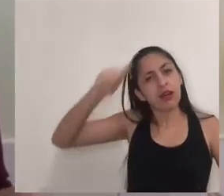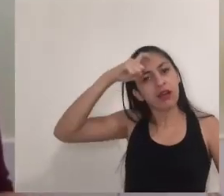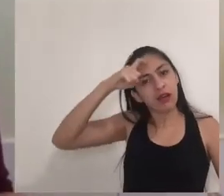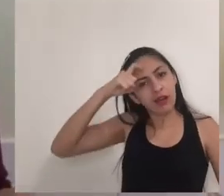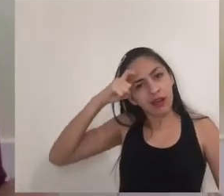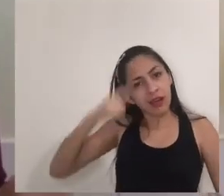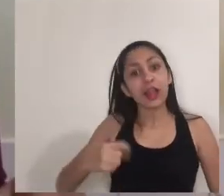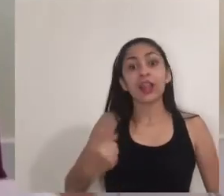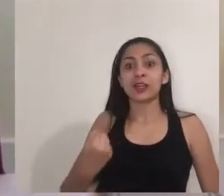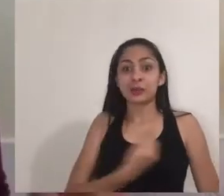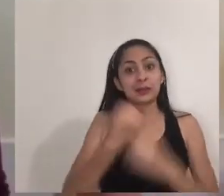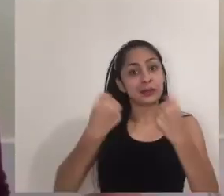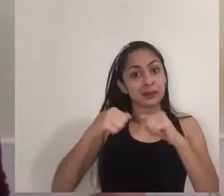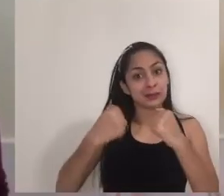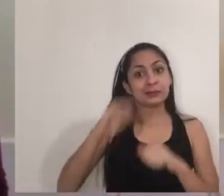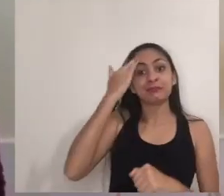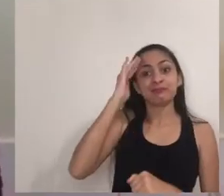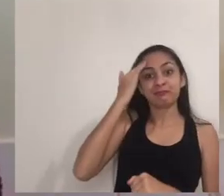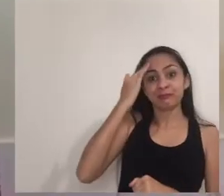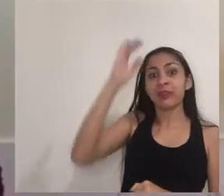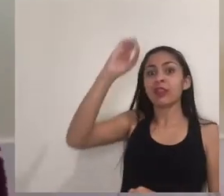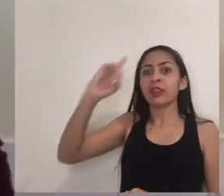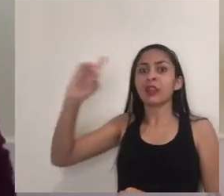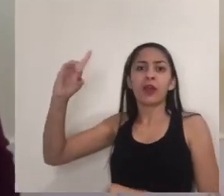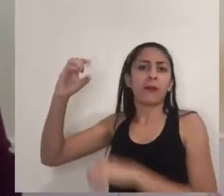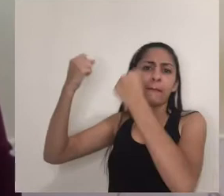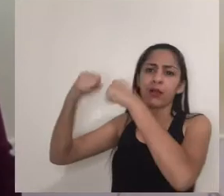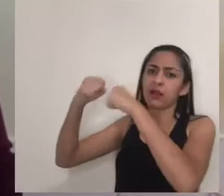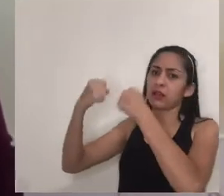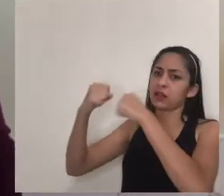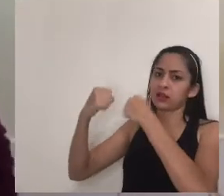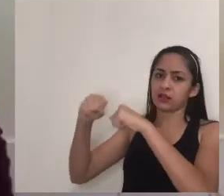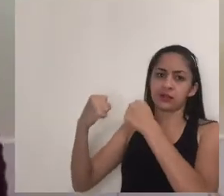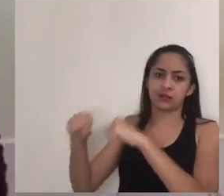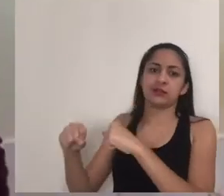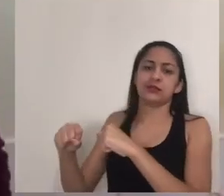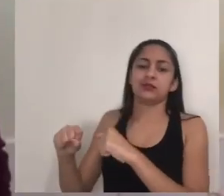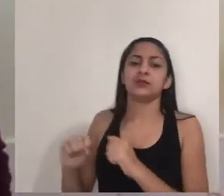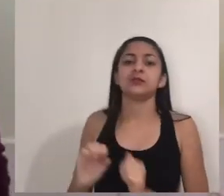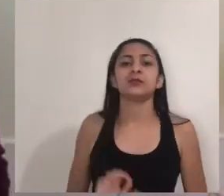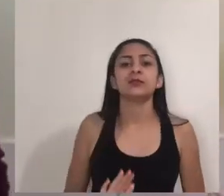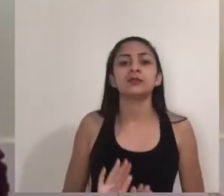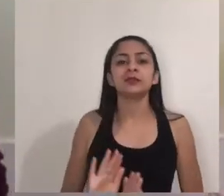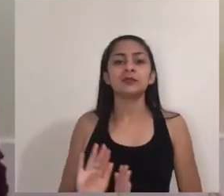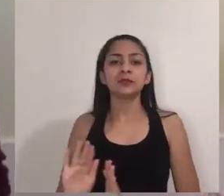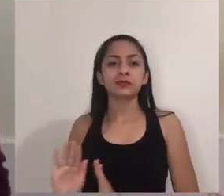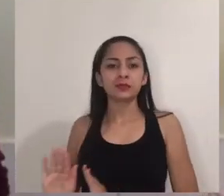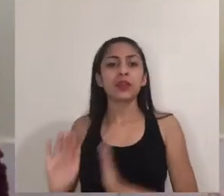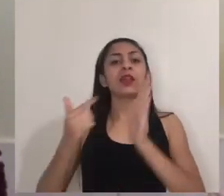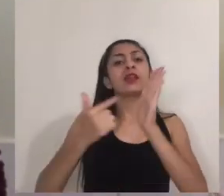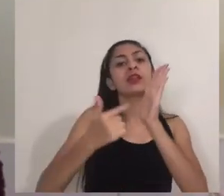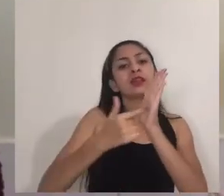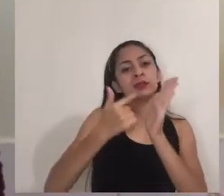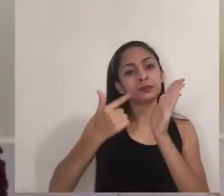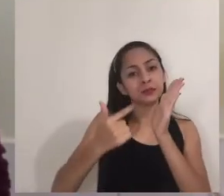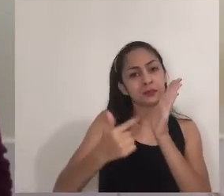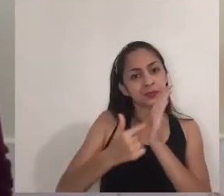nossa dependência do nosso Deus. Em segundo lugar, as provações elas são importantes porque